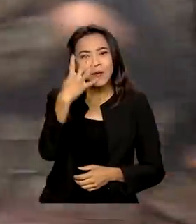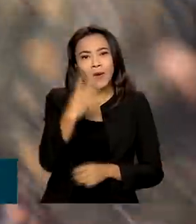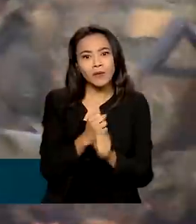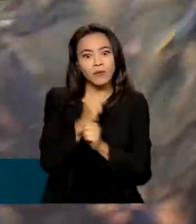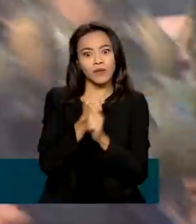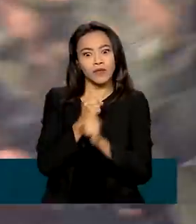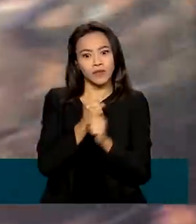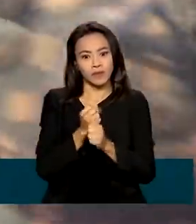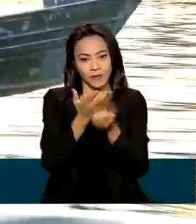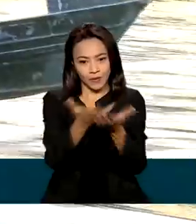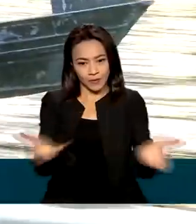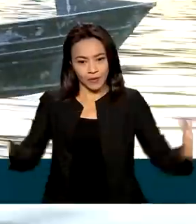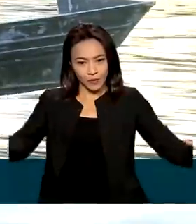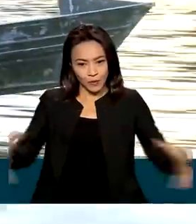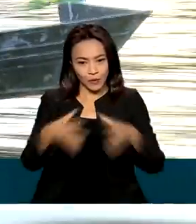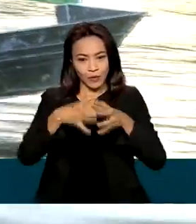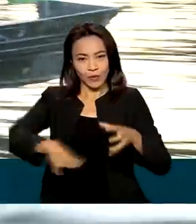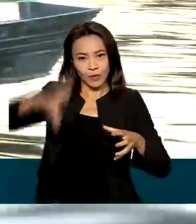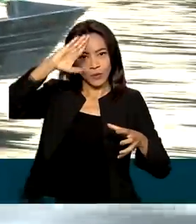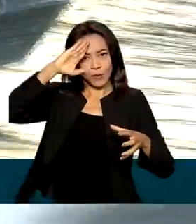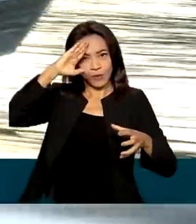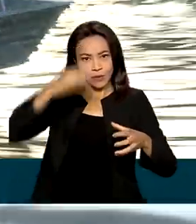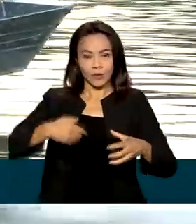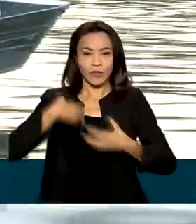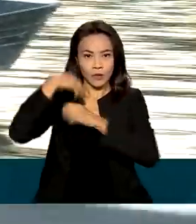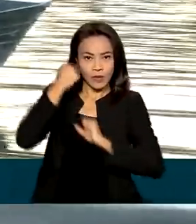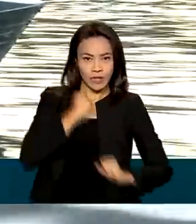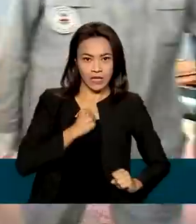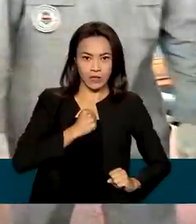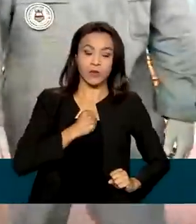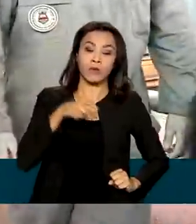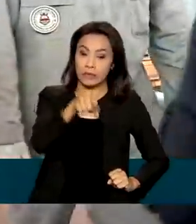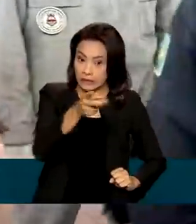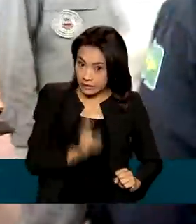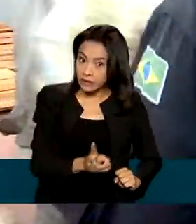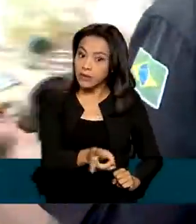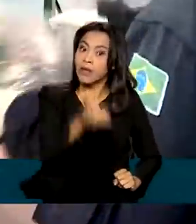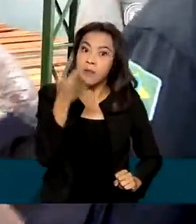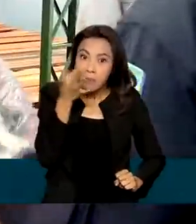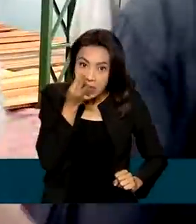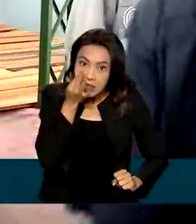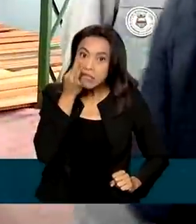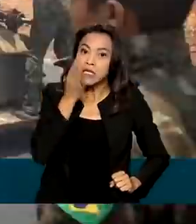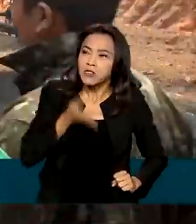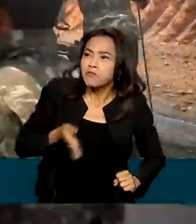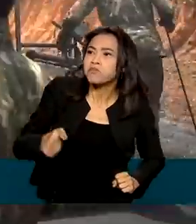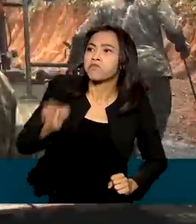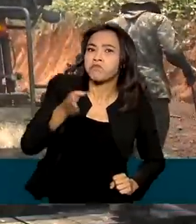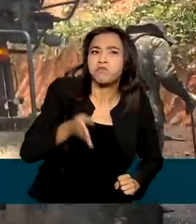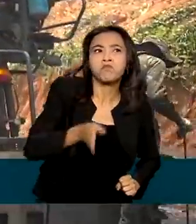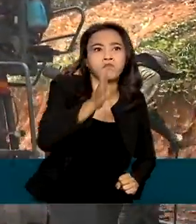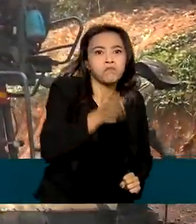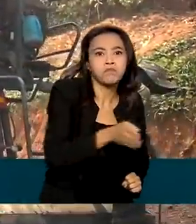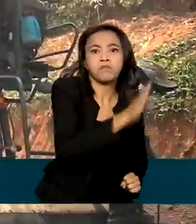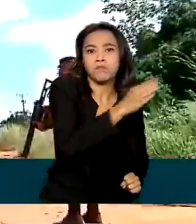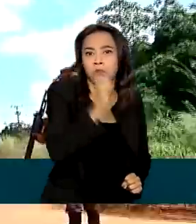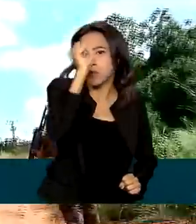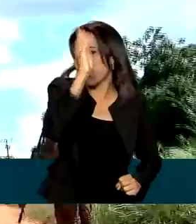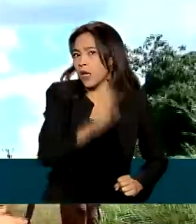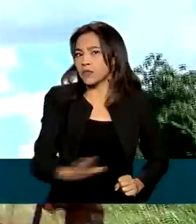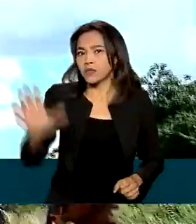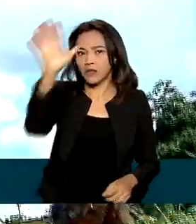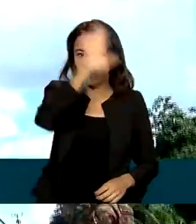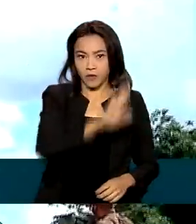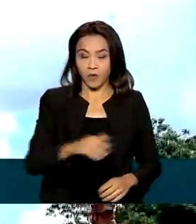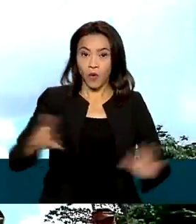anos de existência e a importância do Exército Brasileiro sempre se fez presente em ações por todo o país. Nos dias